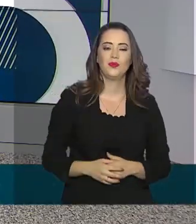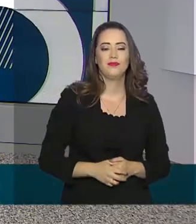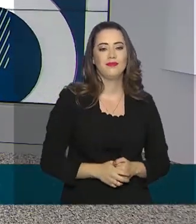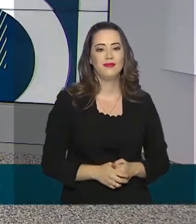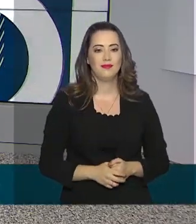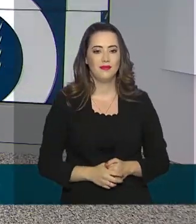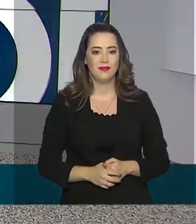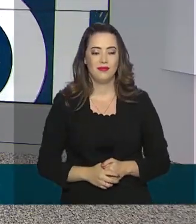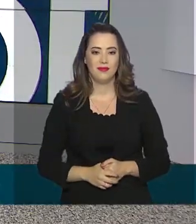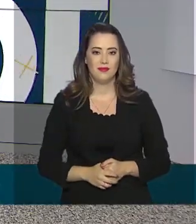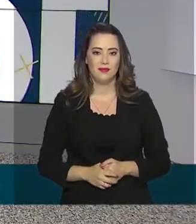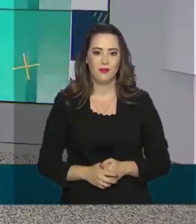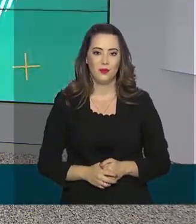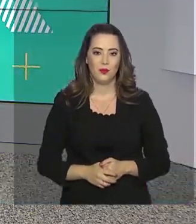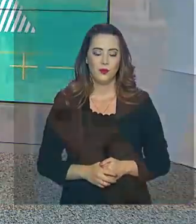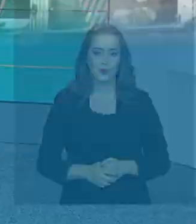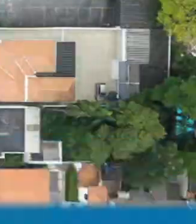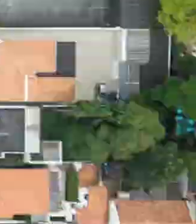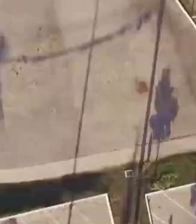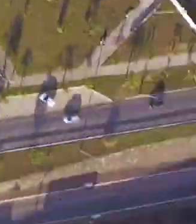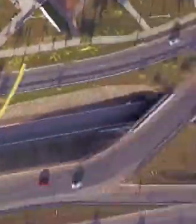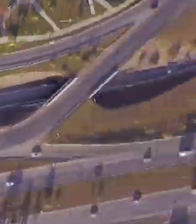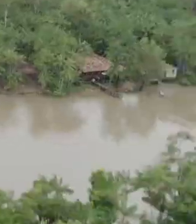na próxima edição até lá